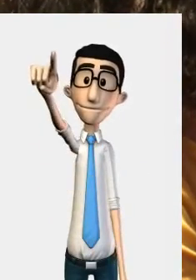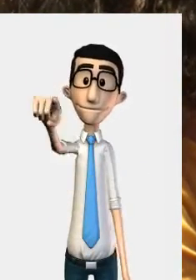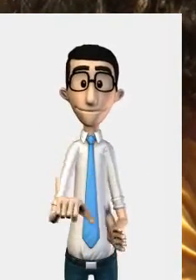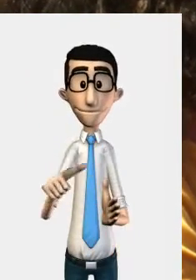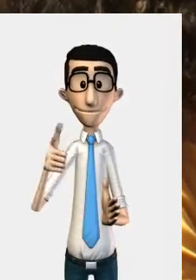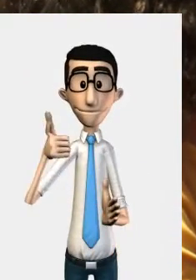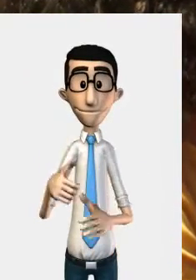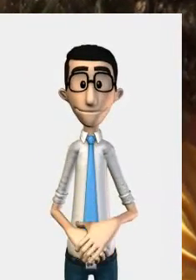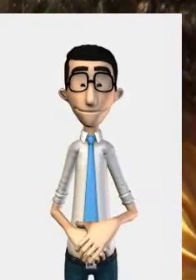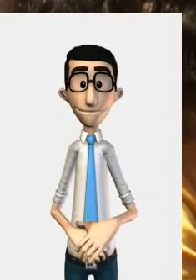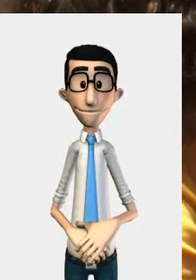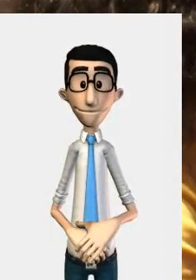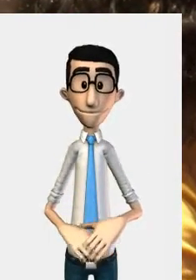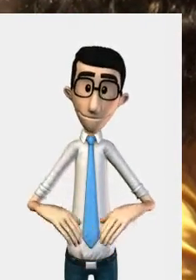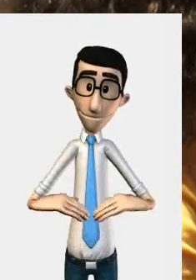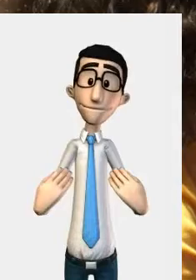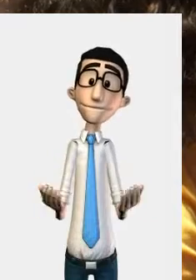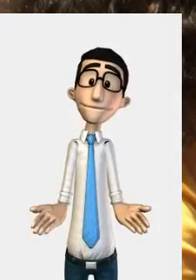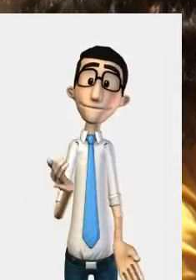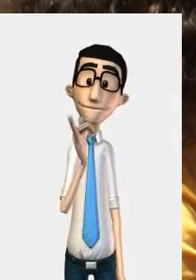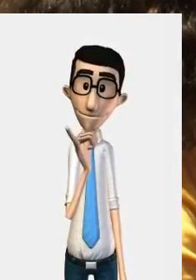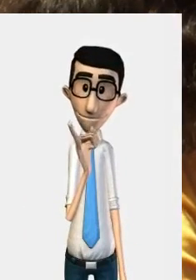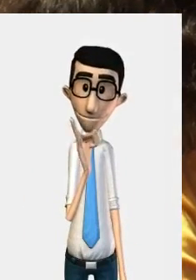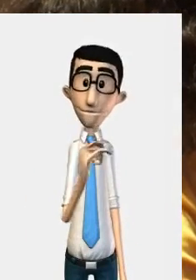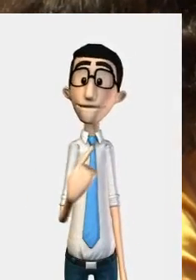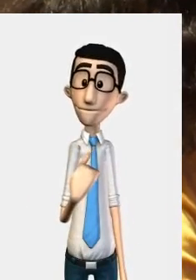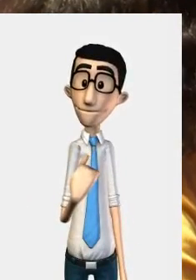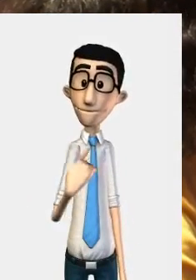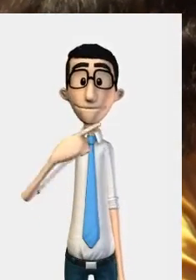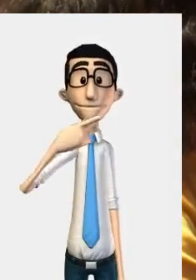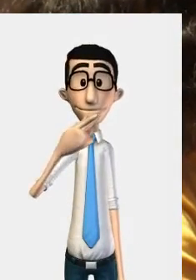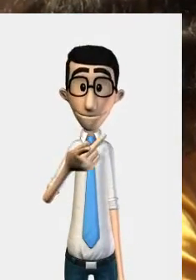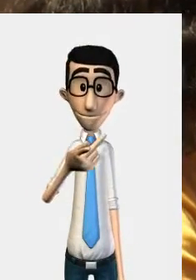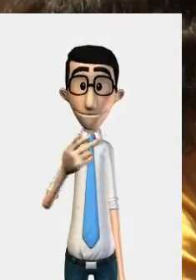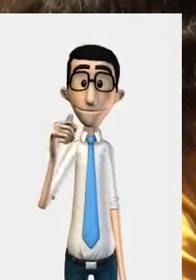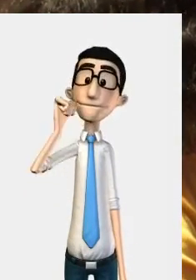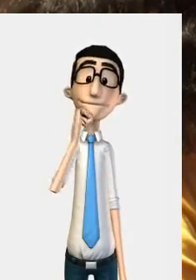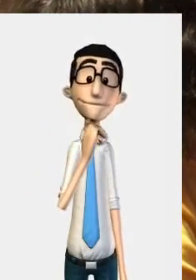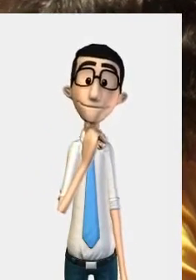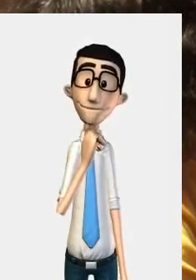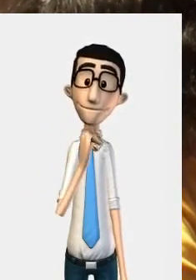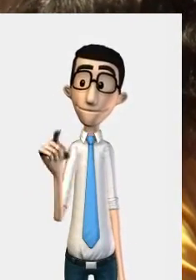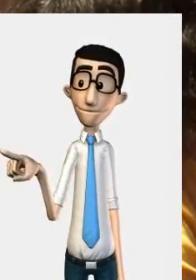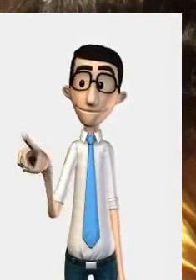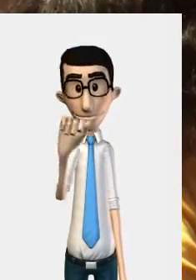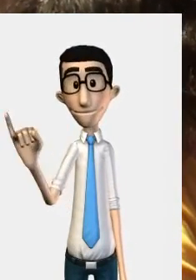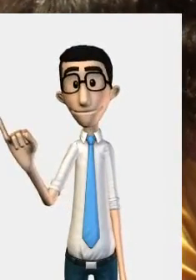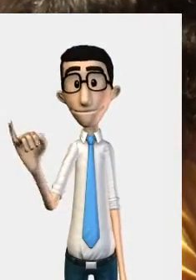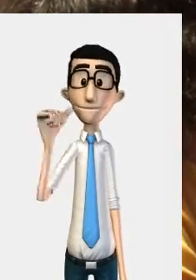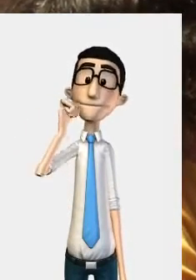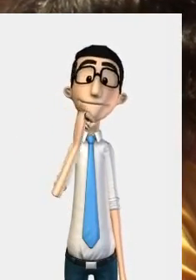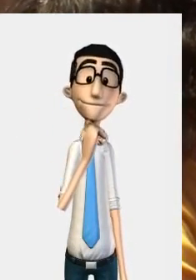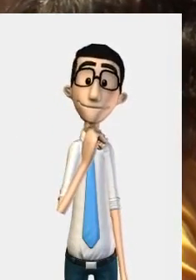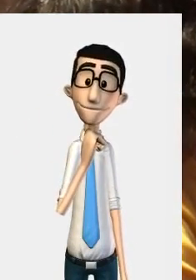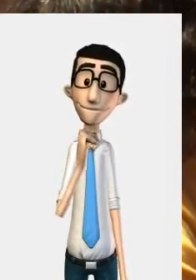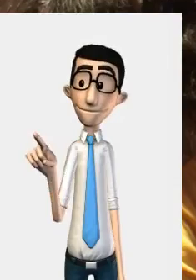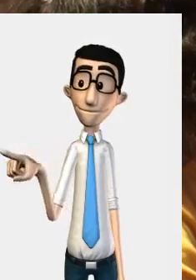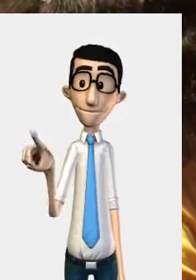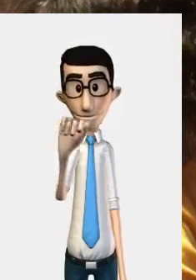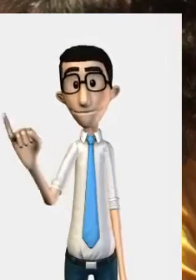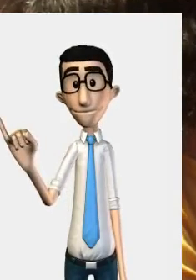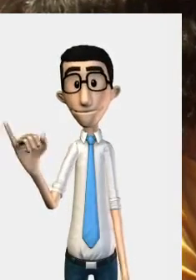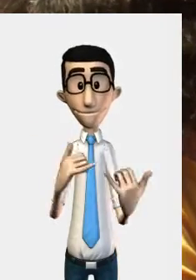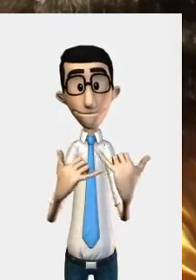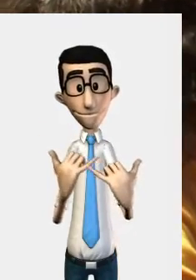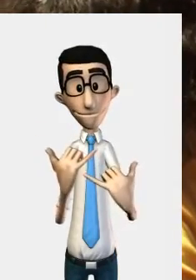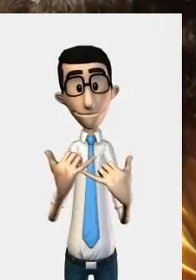coisas que são reforçadoras para ela. Por quê? Porque a gente quer ampliar as coisas que eles gostam. A gente não quer que eles gostem só de